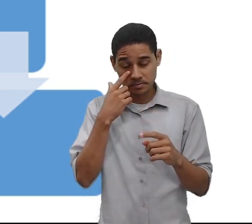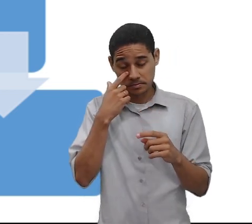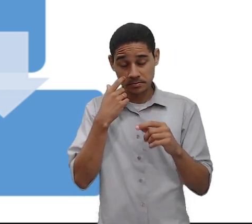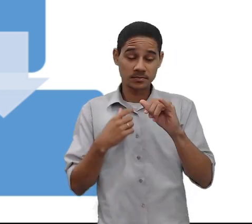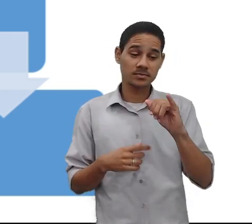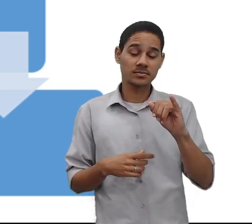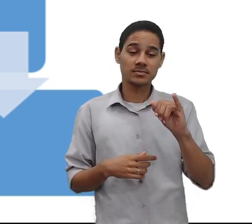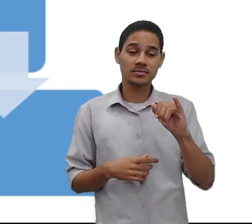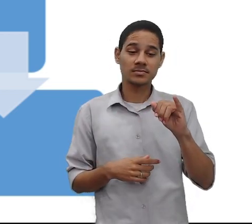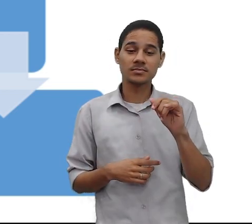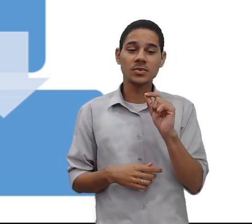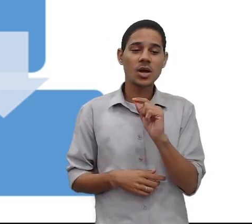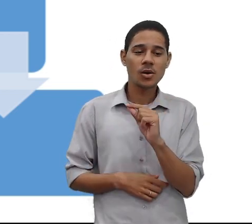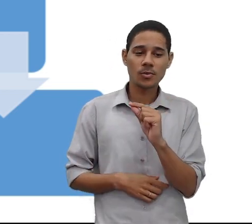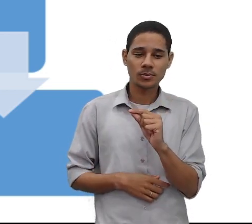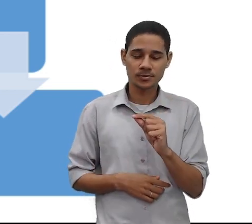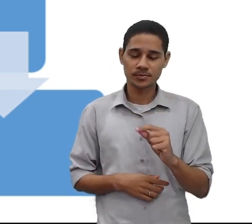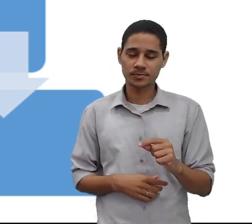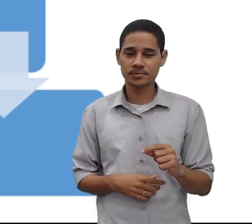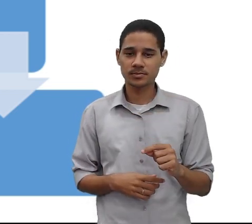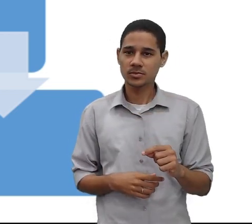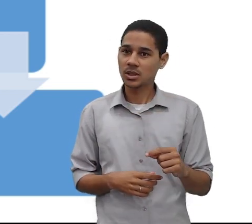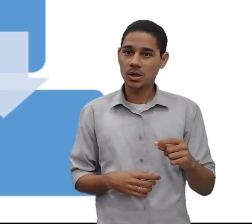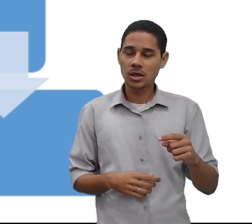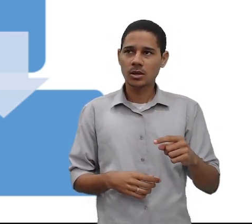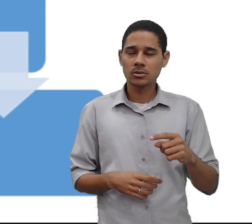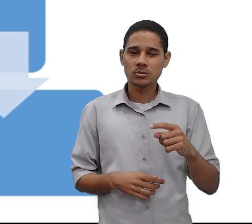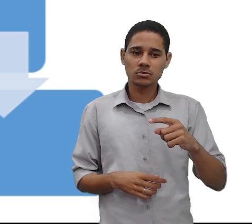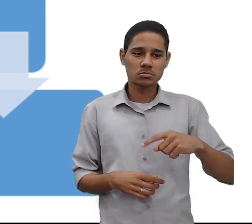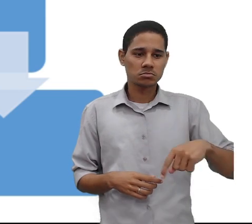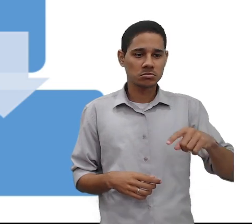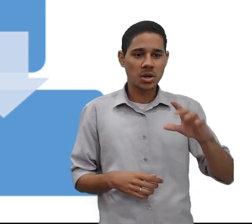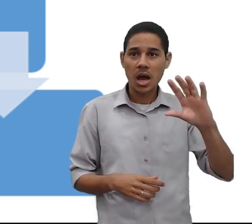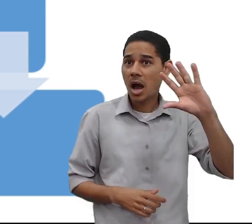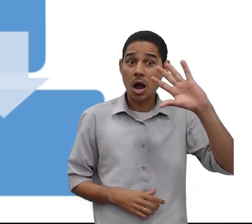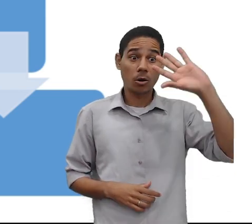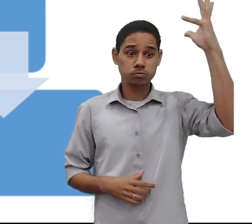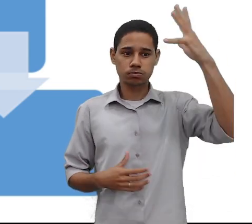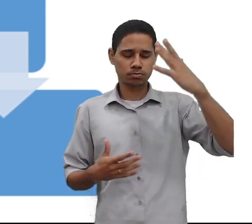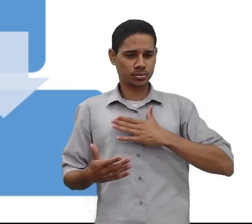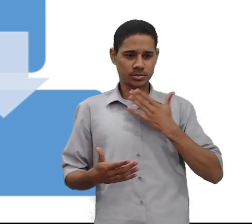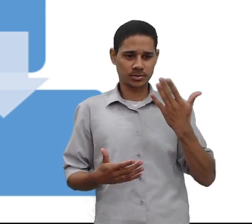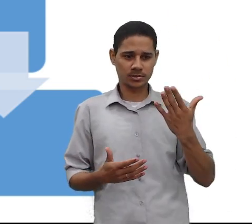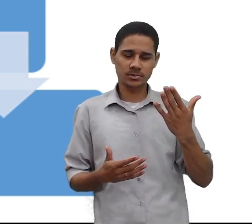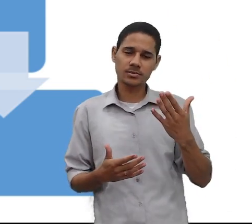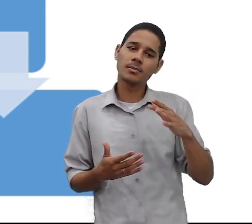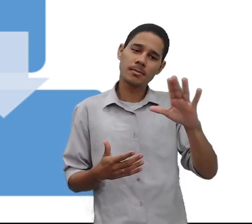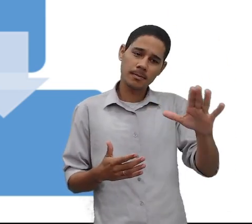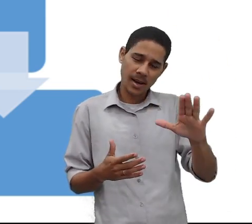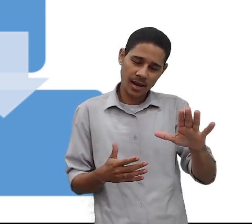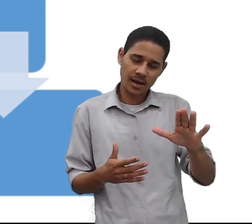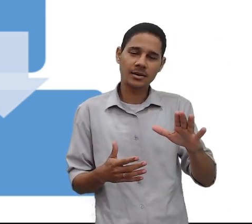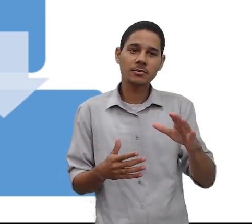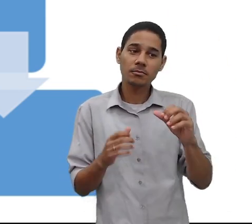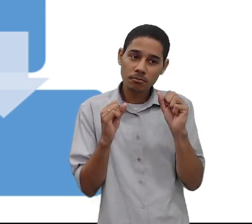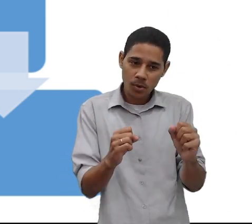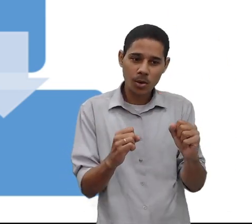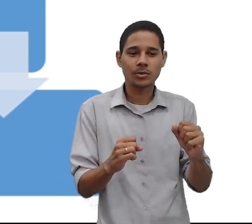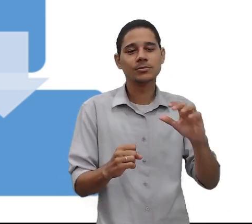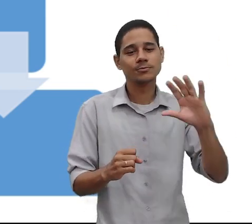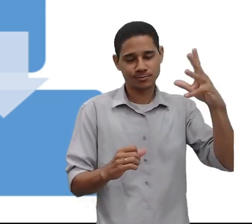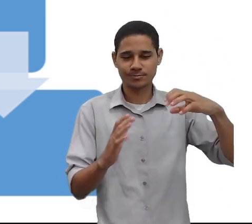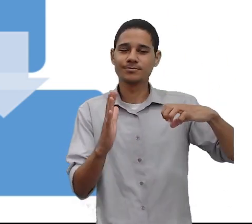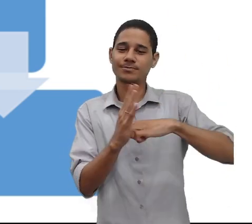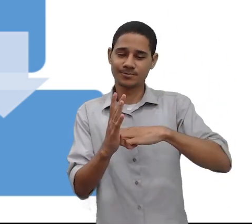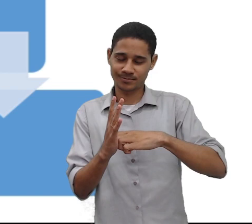acidente é um evento não previsto que tinha potencial de gerar acidente. É a